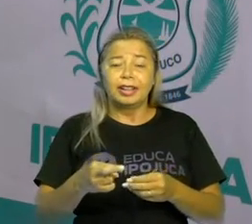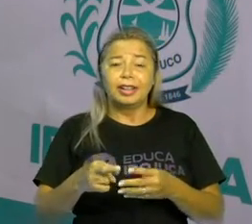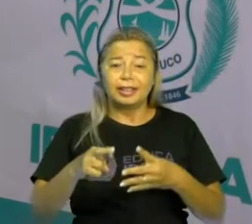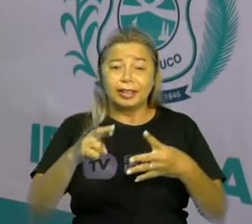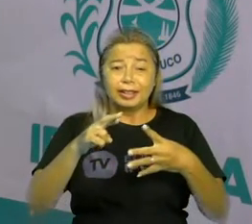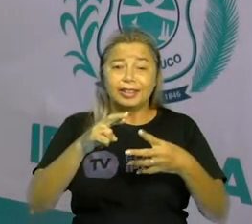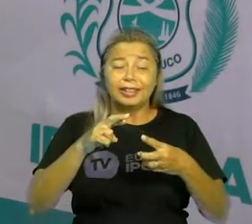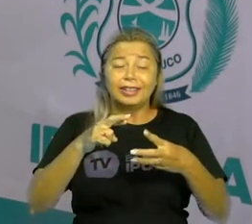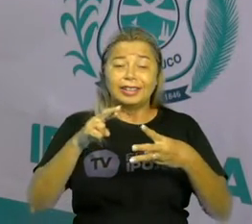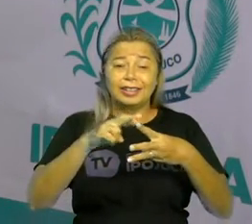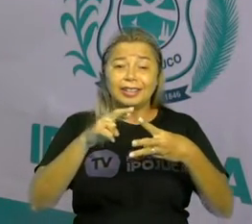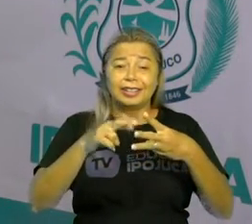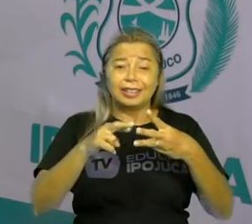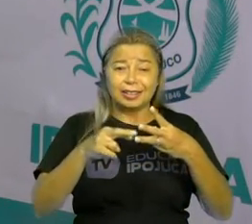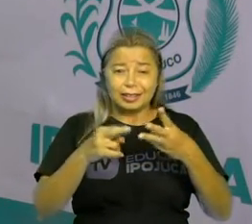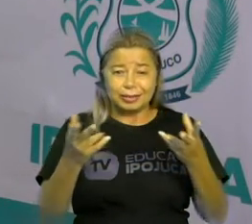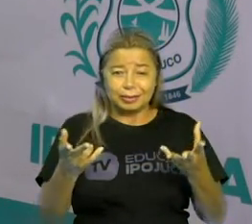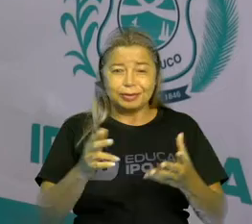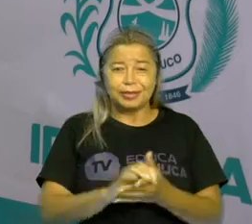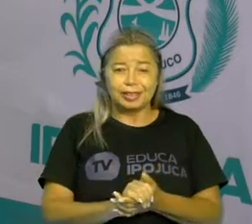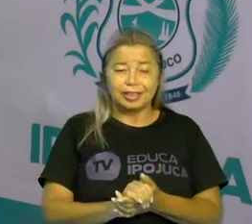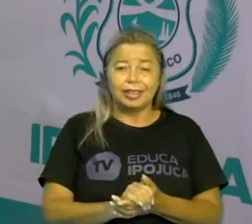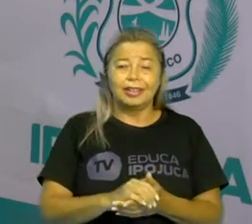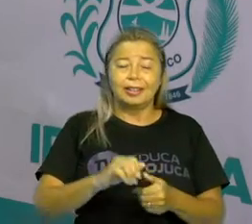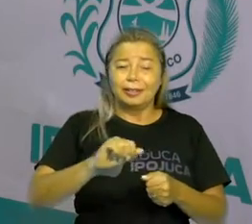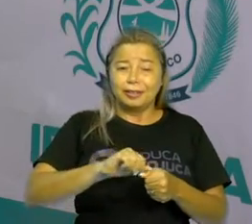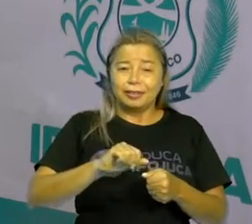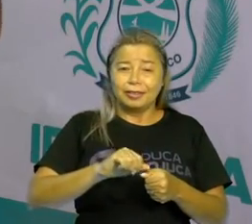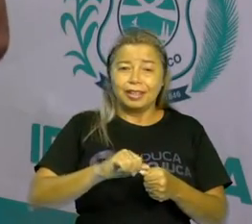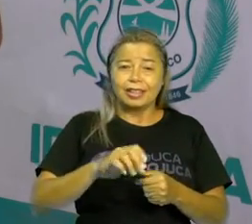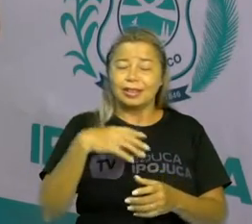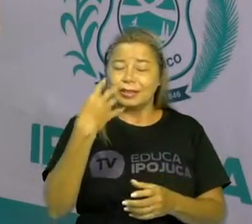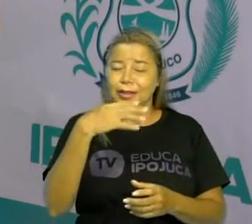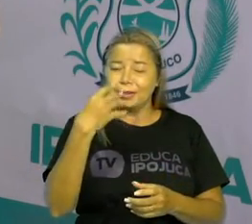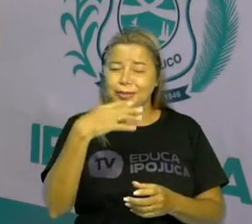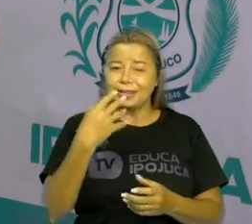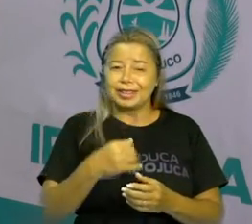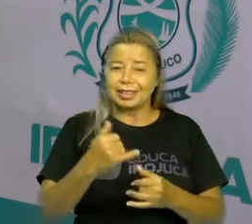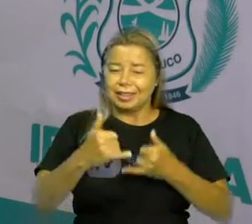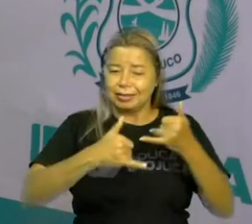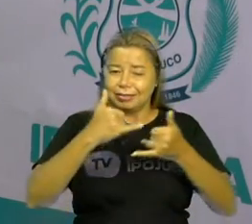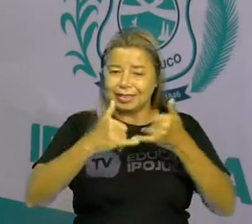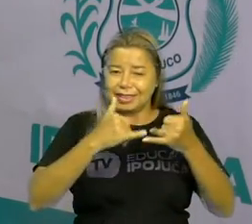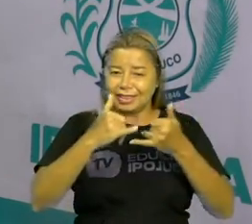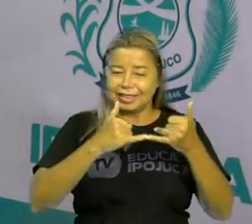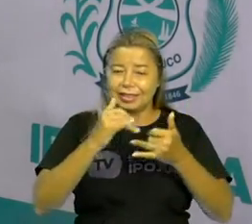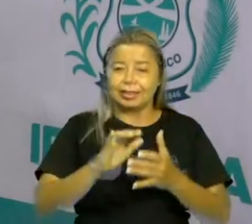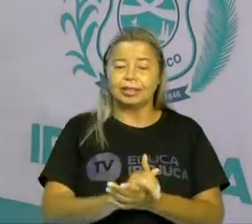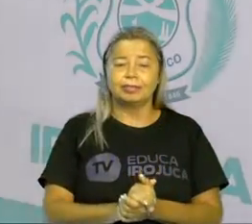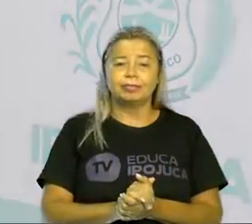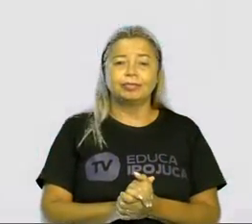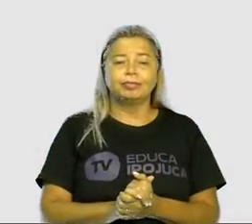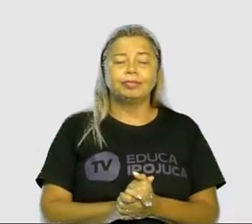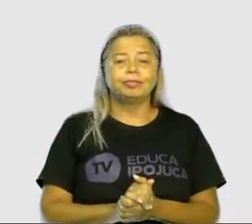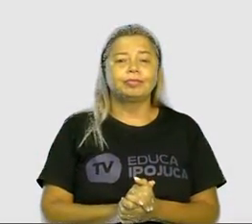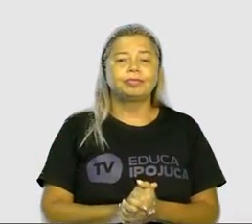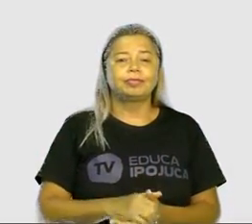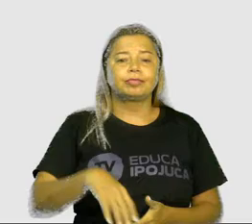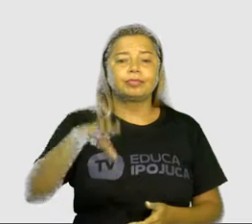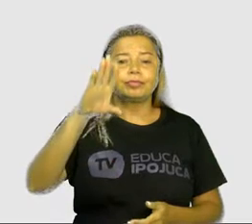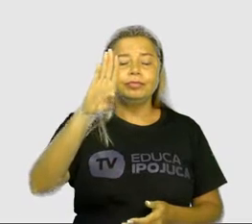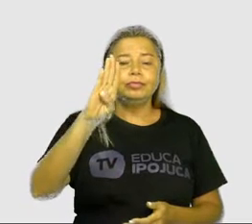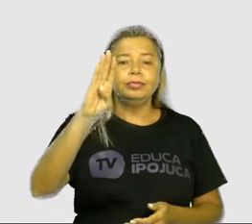rima toda que a gente fez aqui. É o desafio de vocês dessa semana. Tô brincando. Vamos lá. Boy terminou com